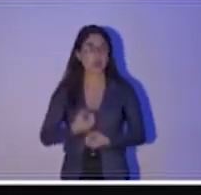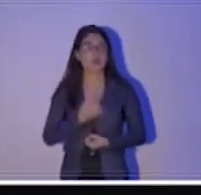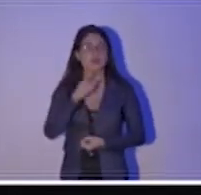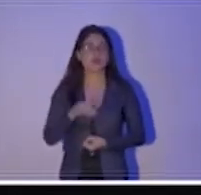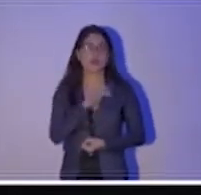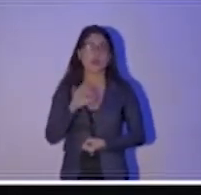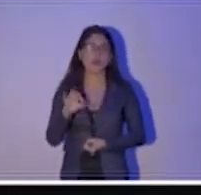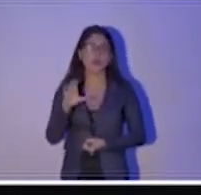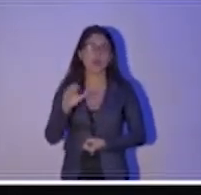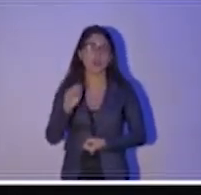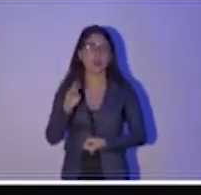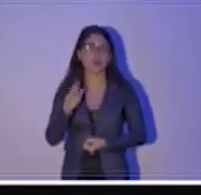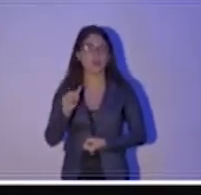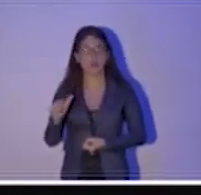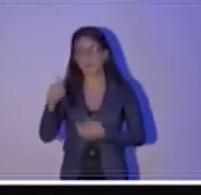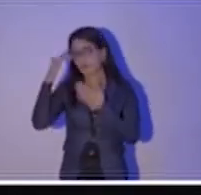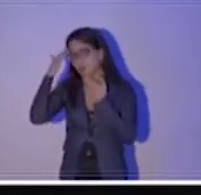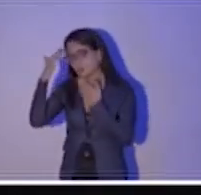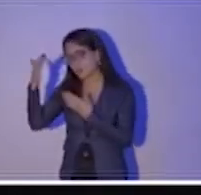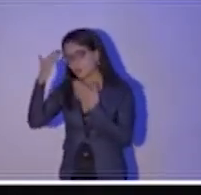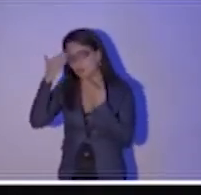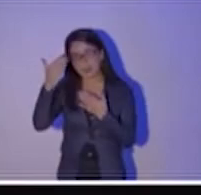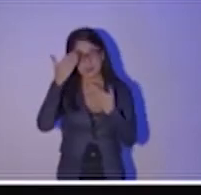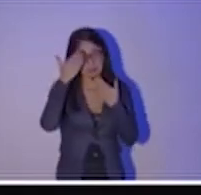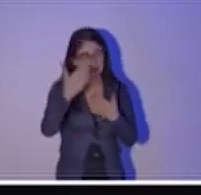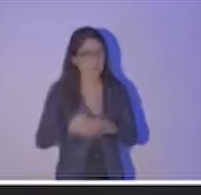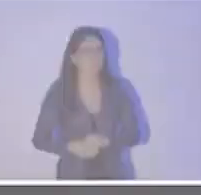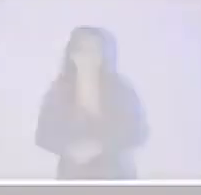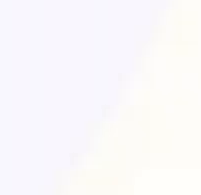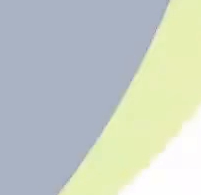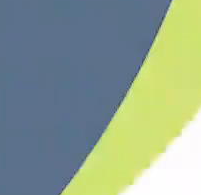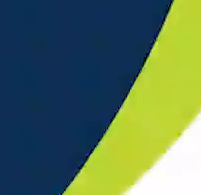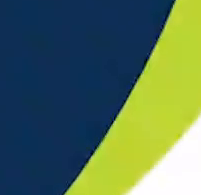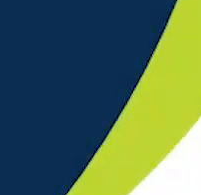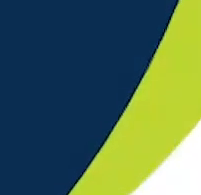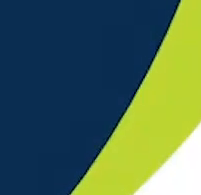Kátia. Que inspirador. Muito obrigado, Camila, pela conversa inspiradora que a gente acabou de ter.